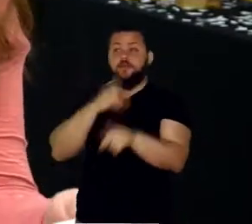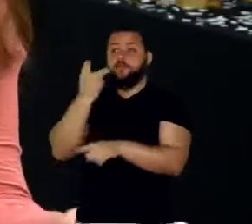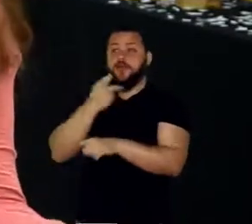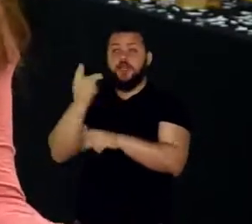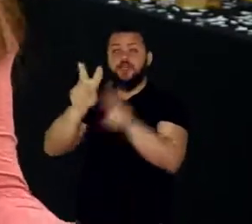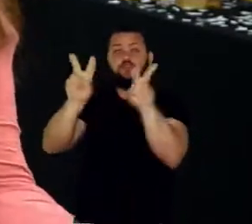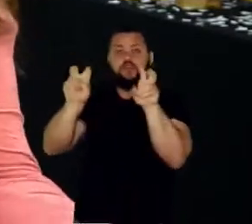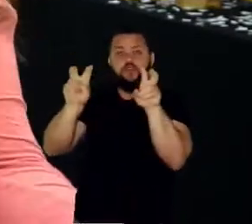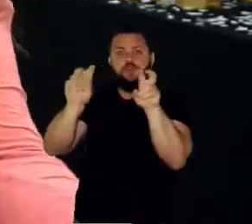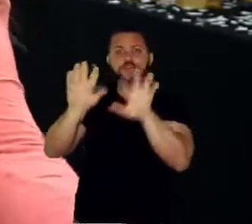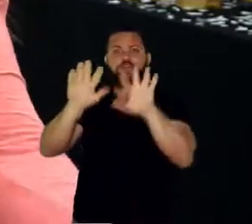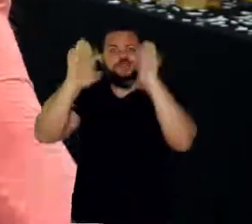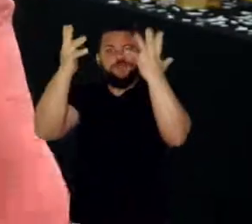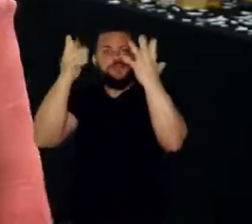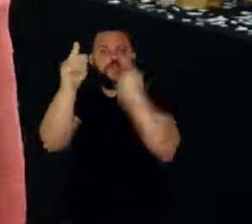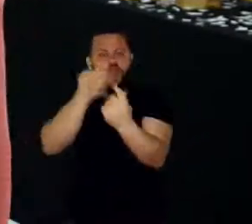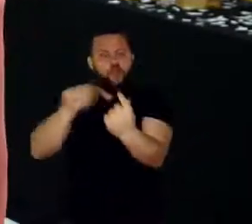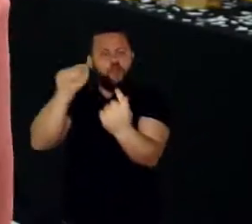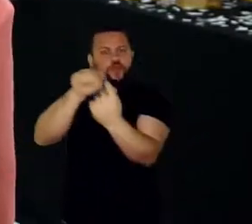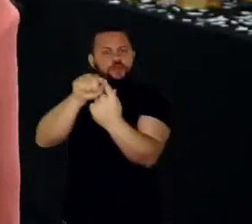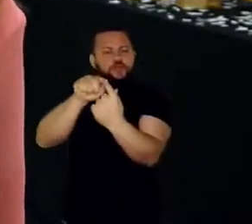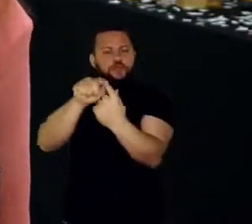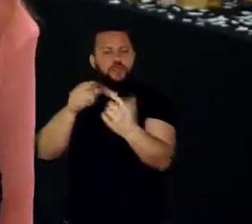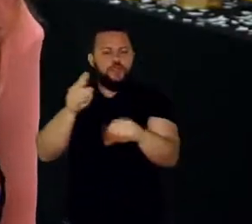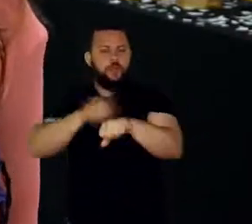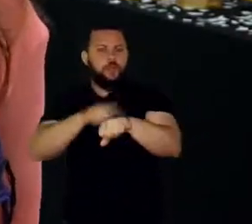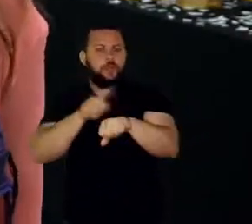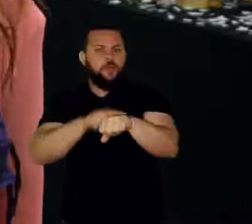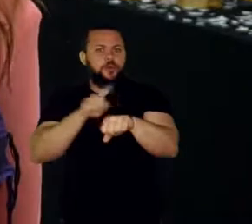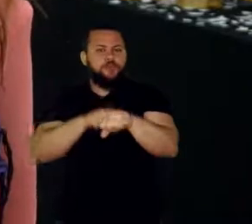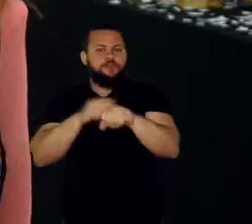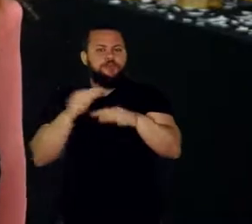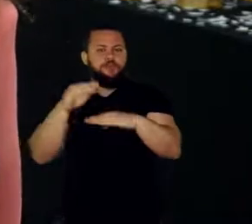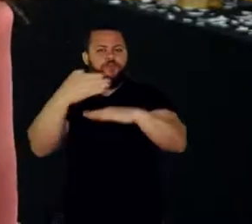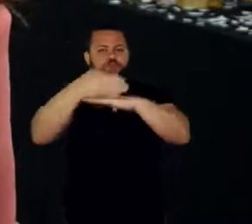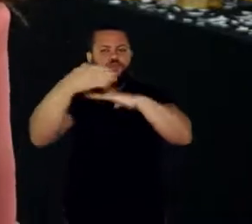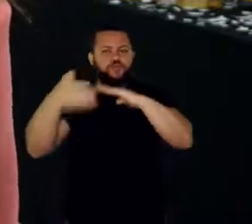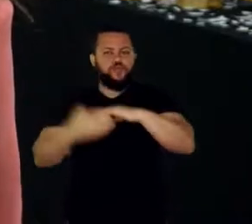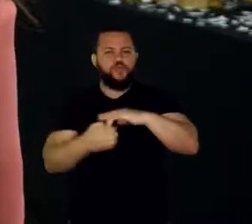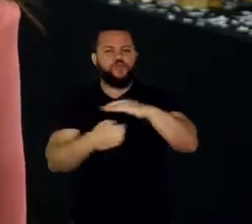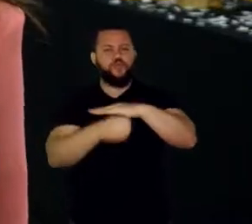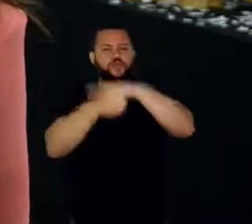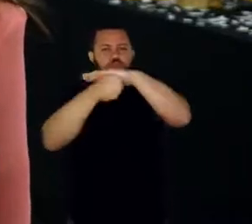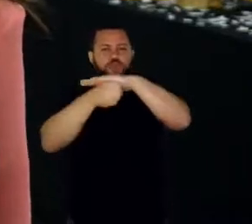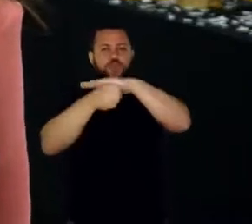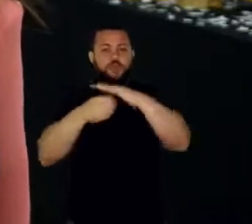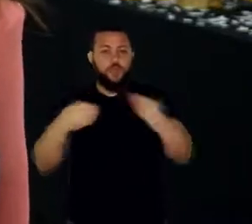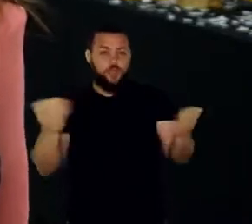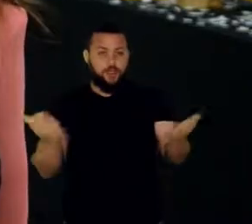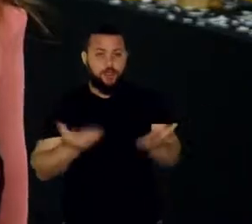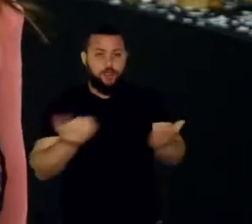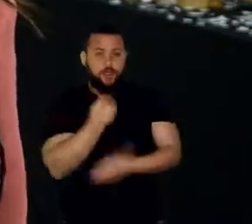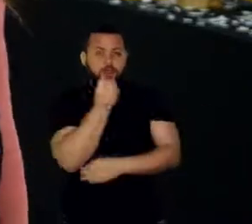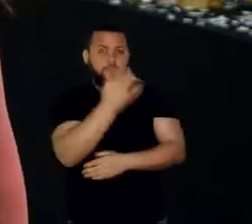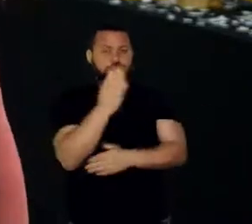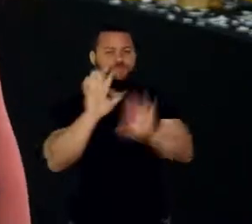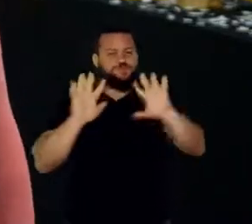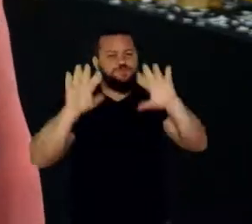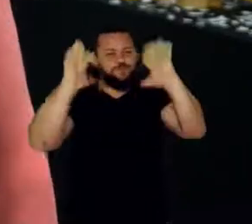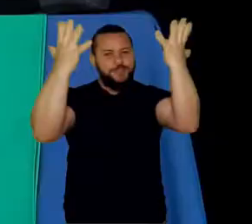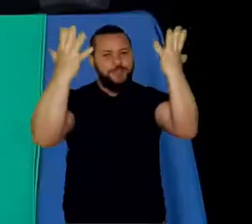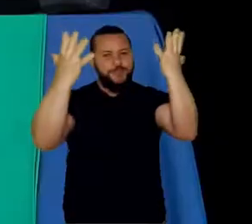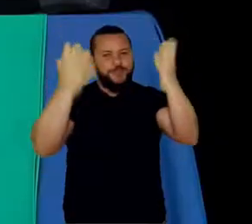e os objetivos de desenvolvimento sustentável. Agora, bom espetáculo!